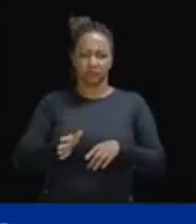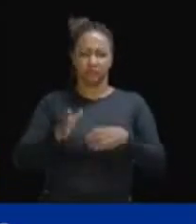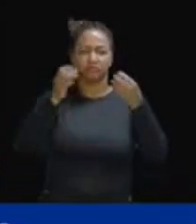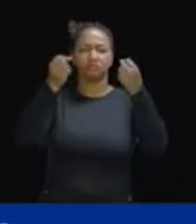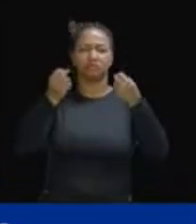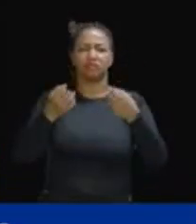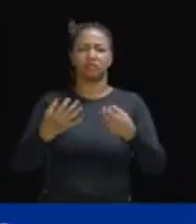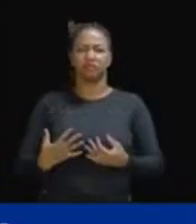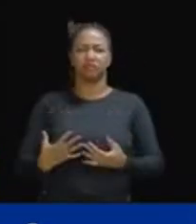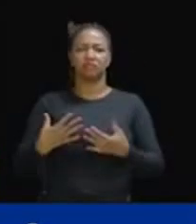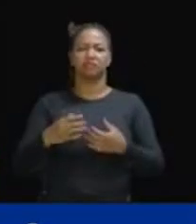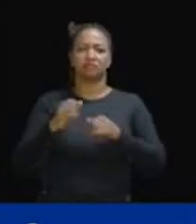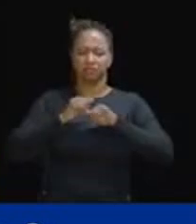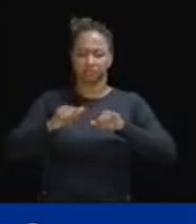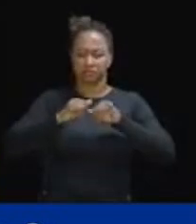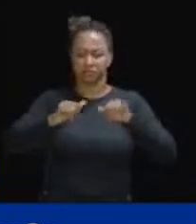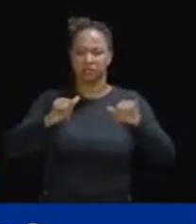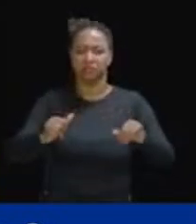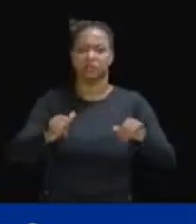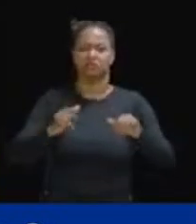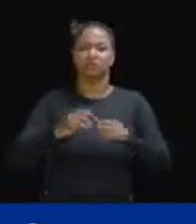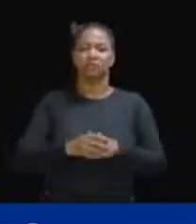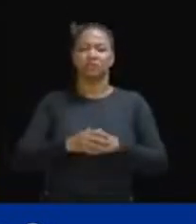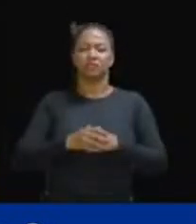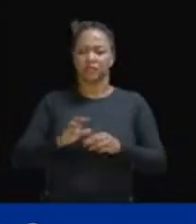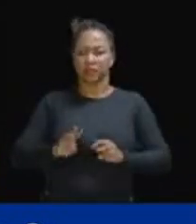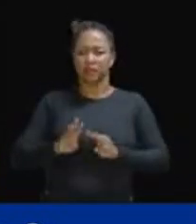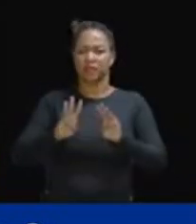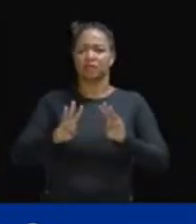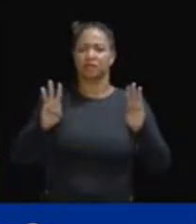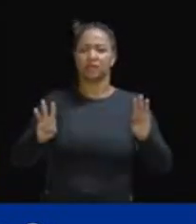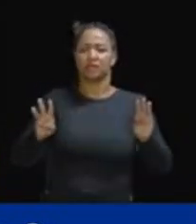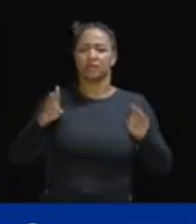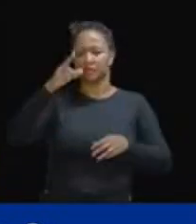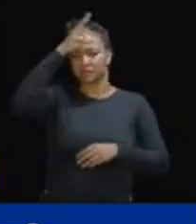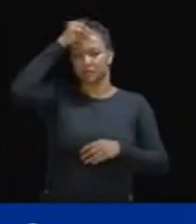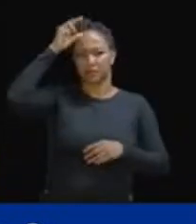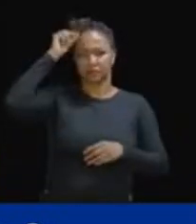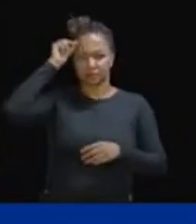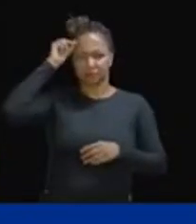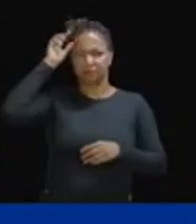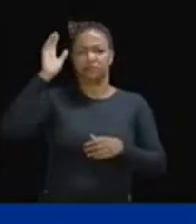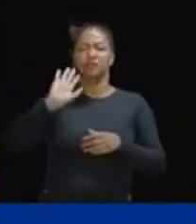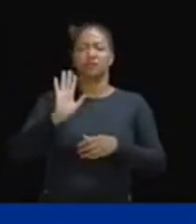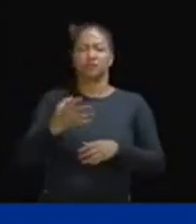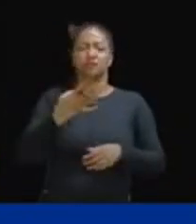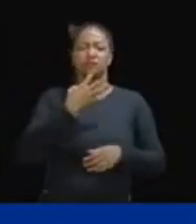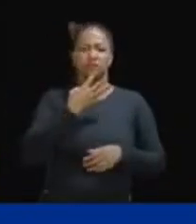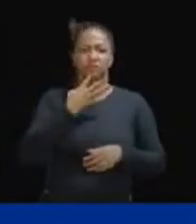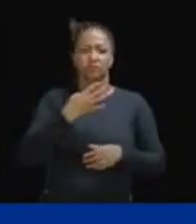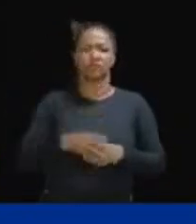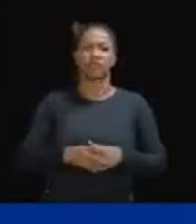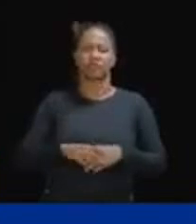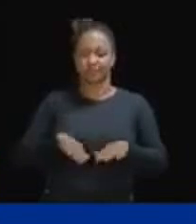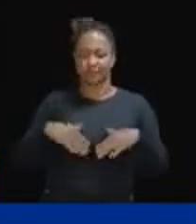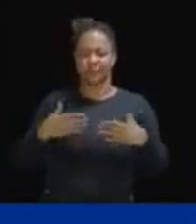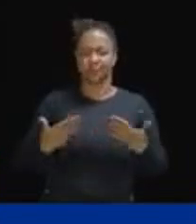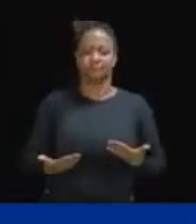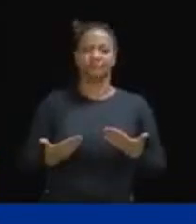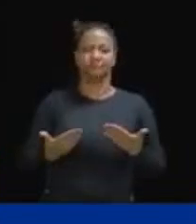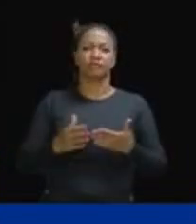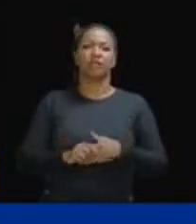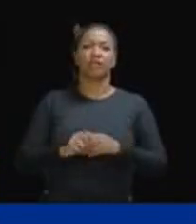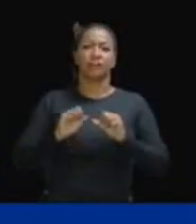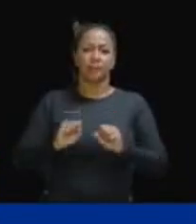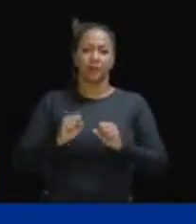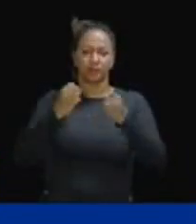foi amplamente divulgado pelo site da Prefeitura, e é um fato realmente conhecido. Então, o que a